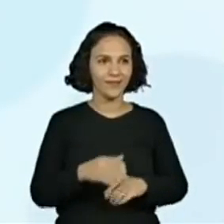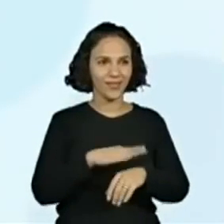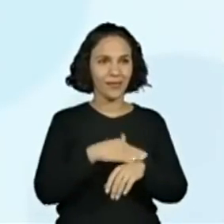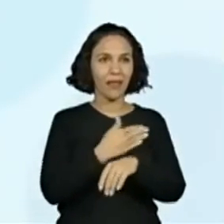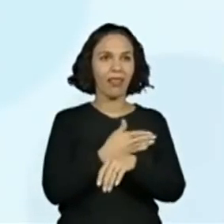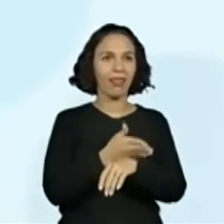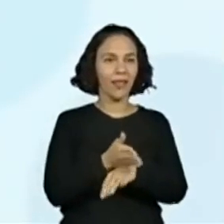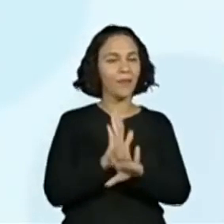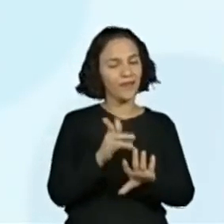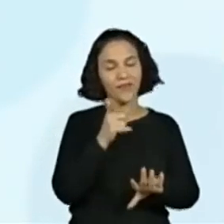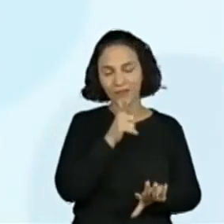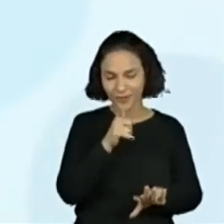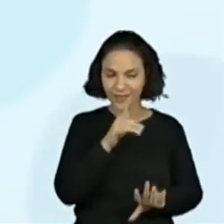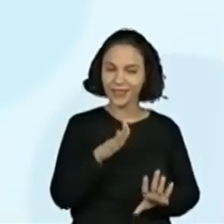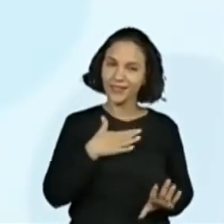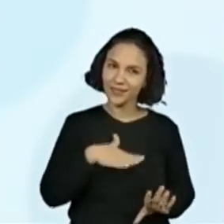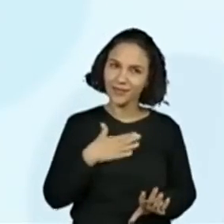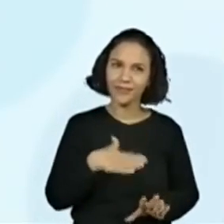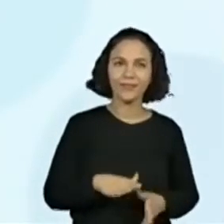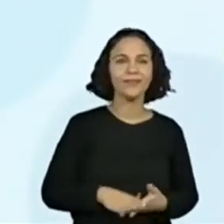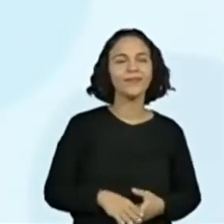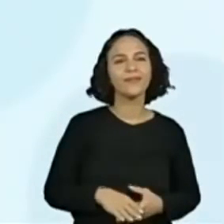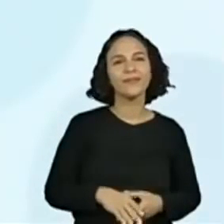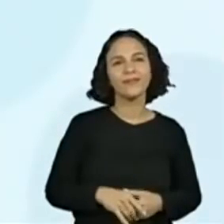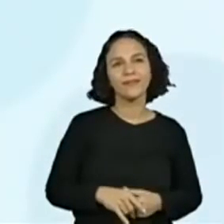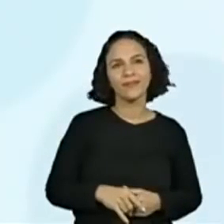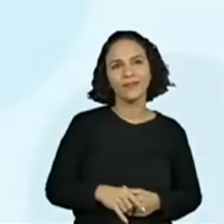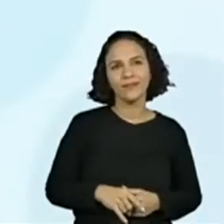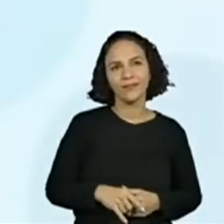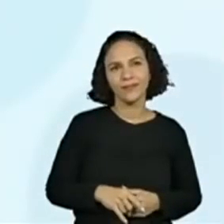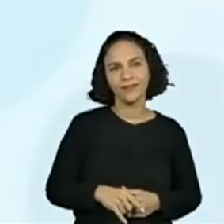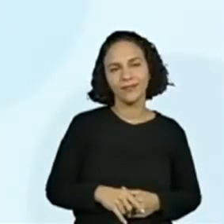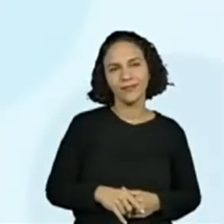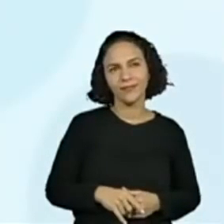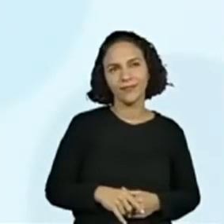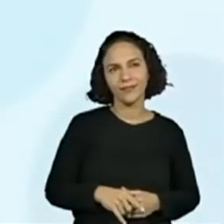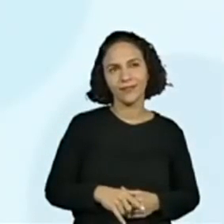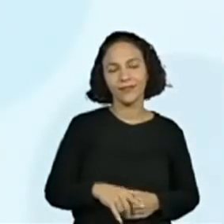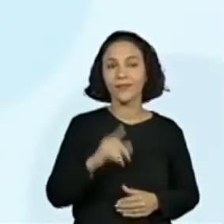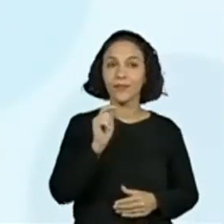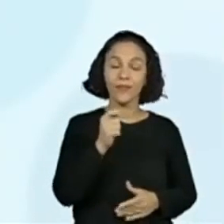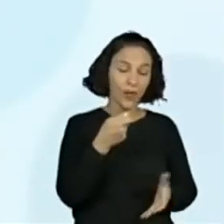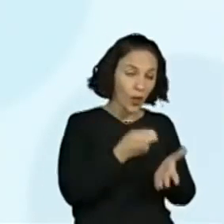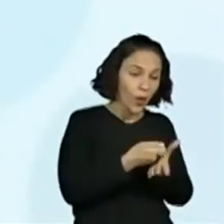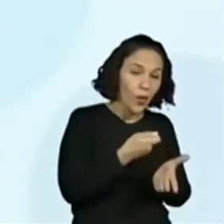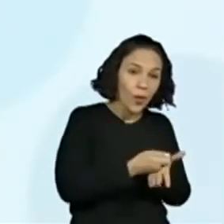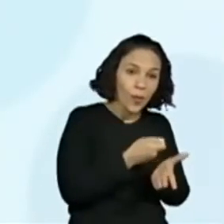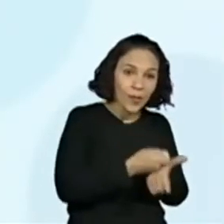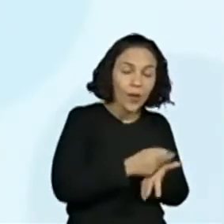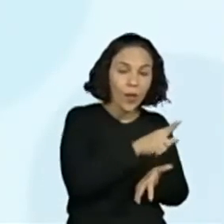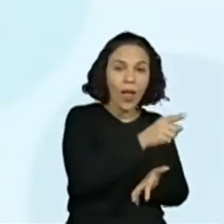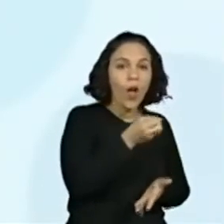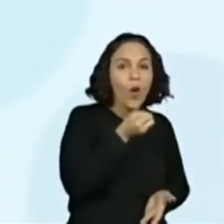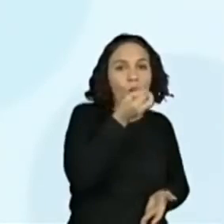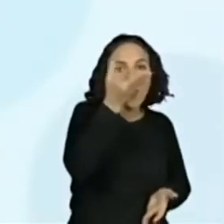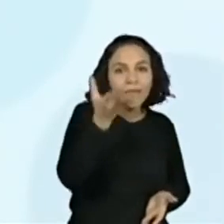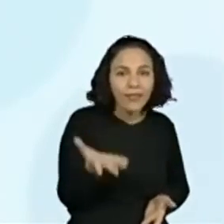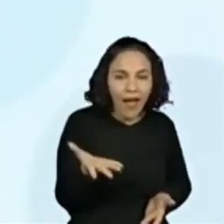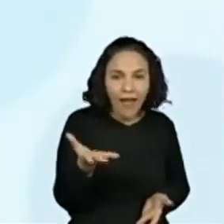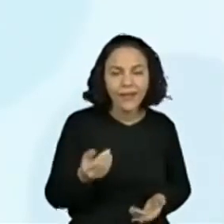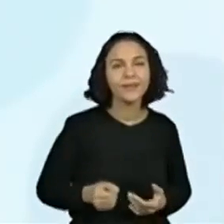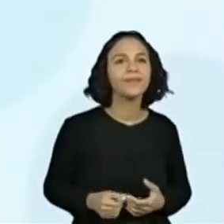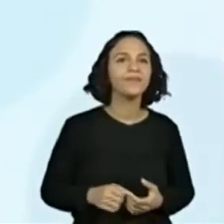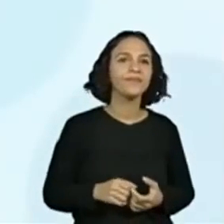professora, mas vai dar tudo certo. Obrigá-lo a contar. Obrigá-lo